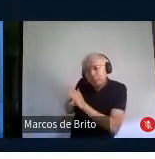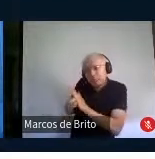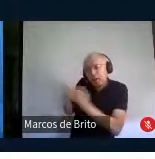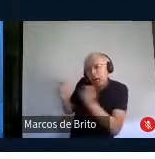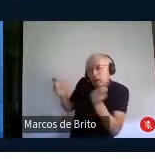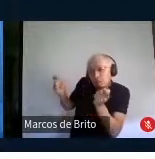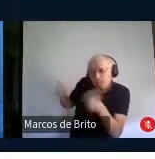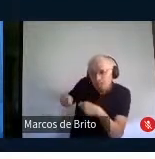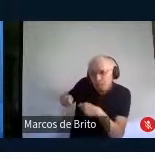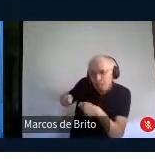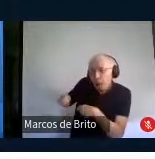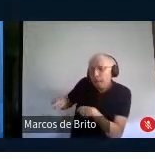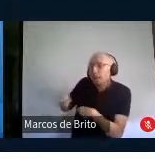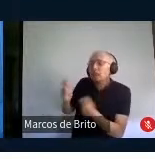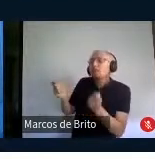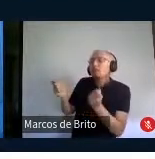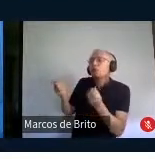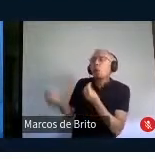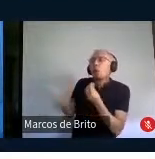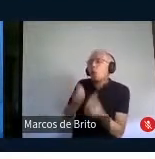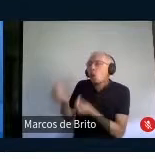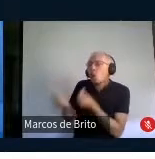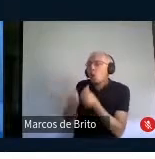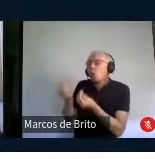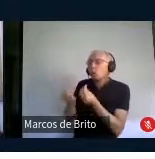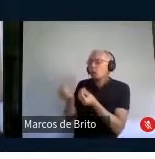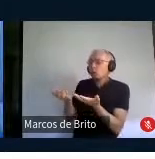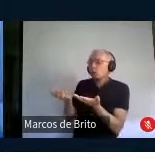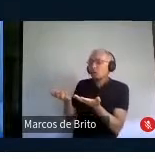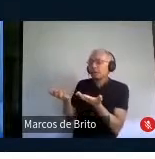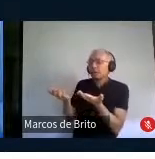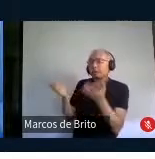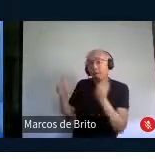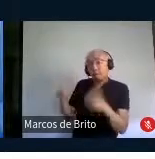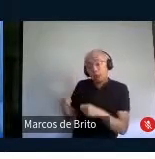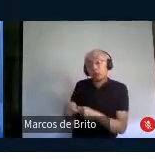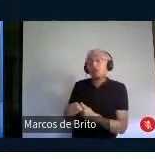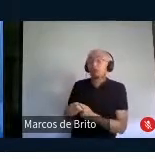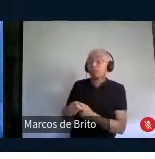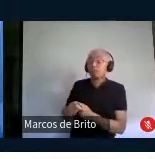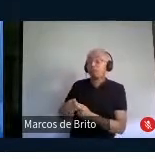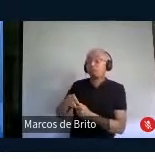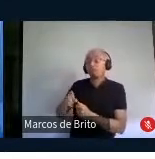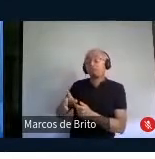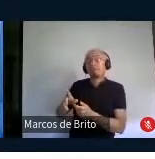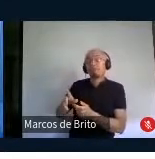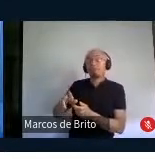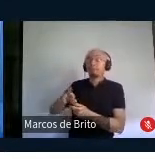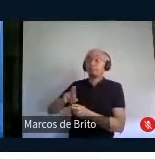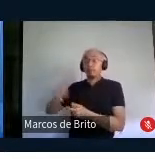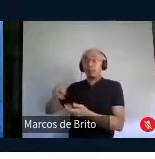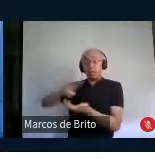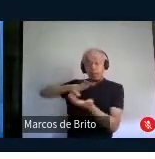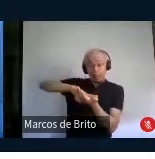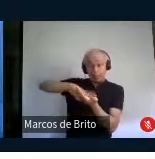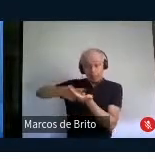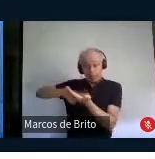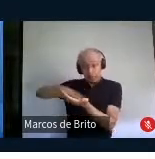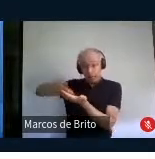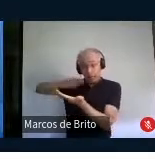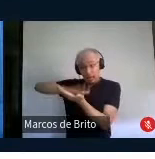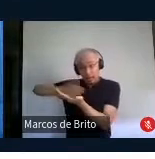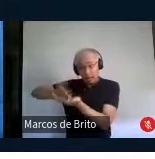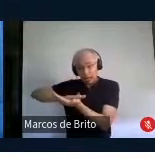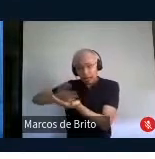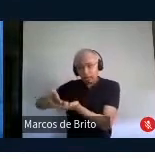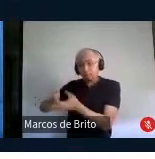descobrimos que a competência, ela pode ser uma competência tradutória ou interpretativa, que